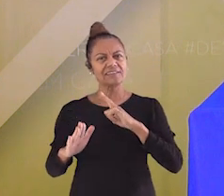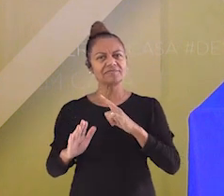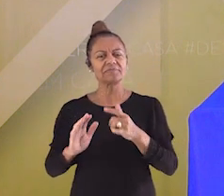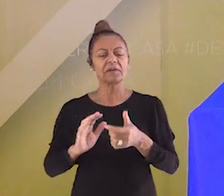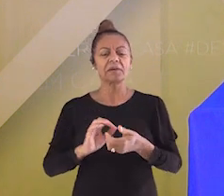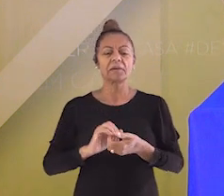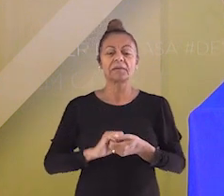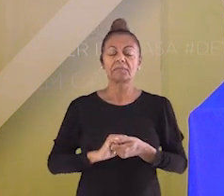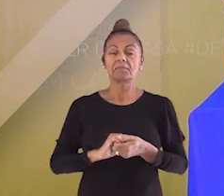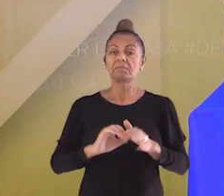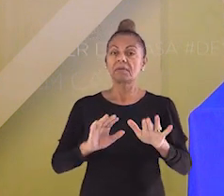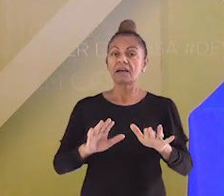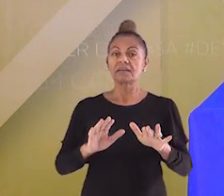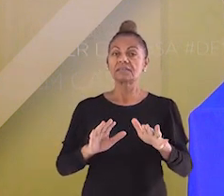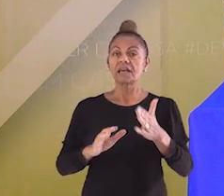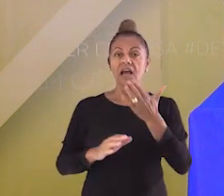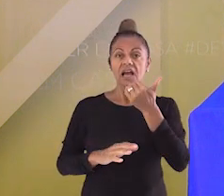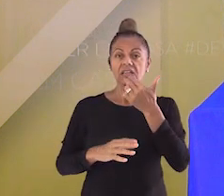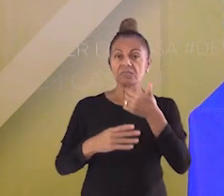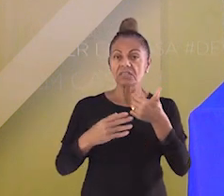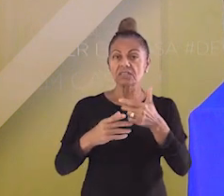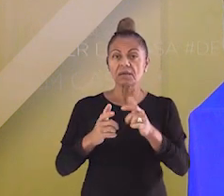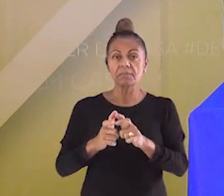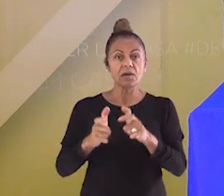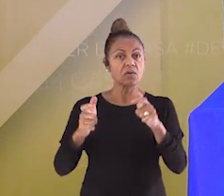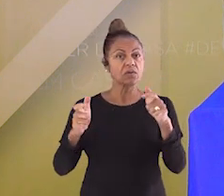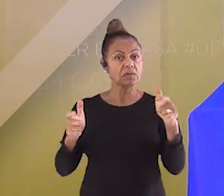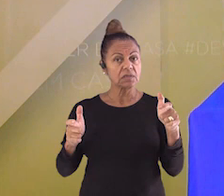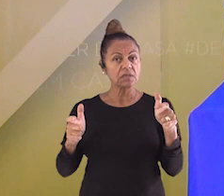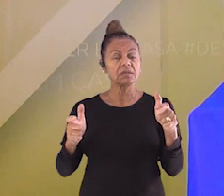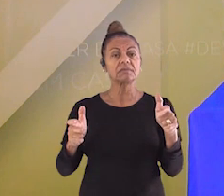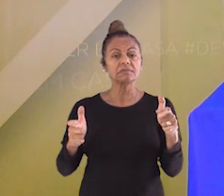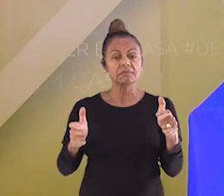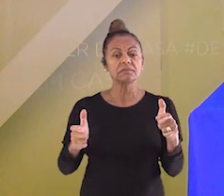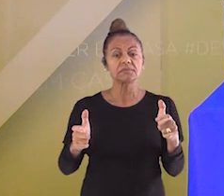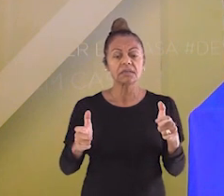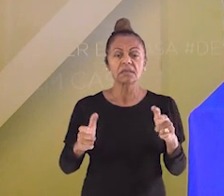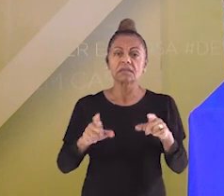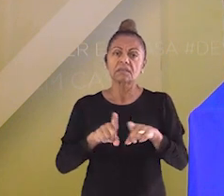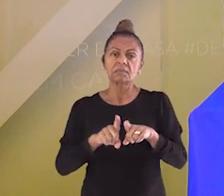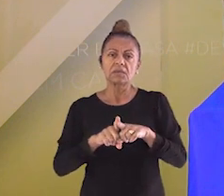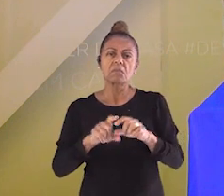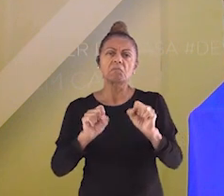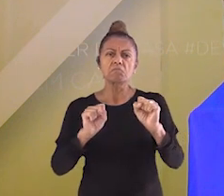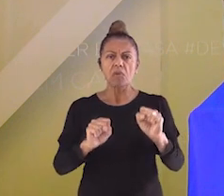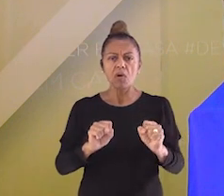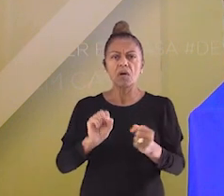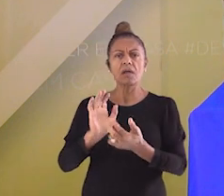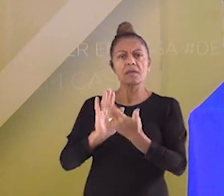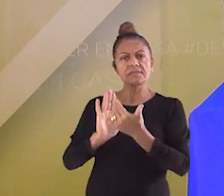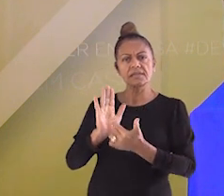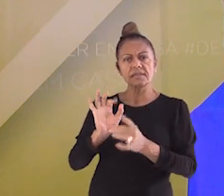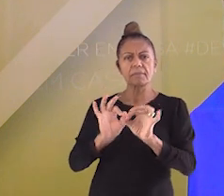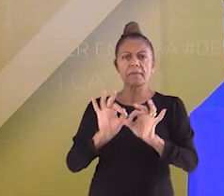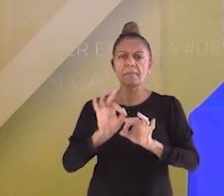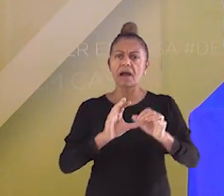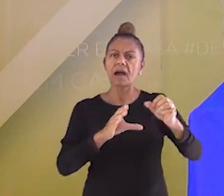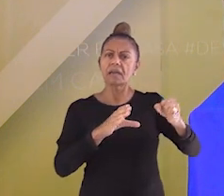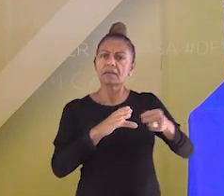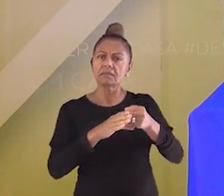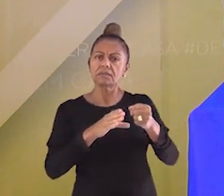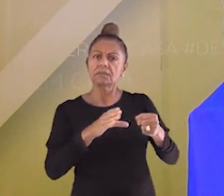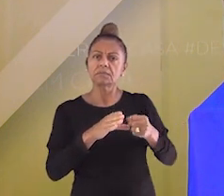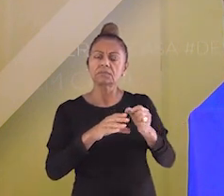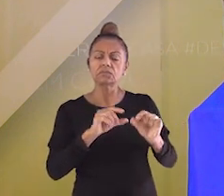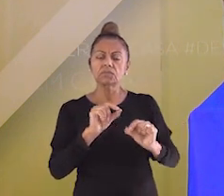está gastando muito, né? Exatamente. Gente, a maioria dos alimentos que a gente tem em casa, né, e outros que a gente pode estar